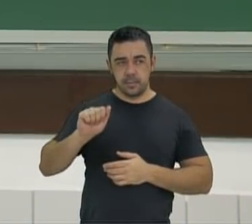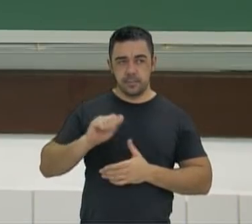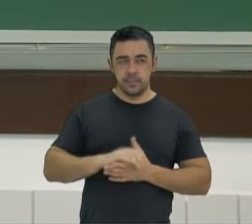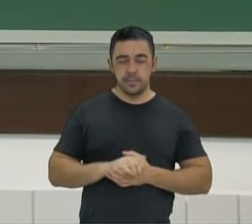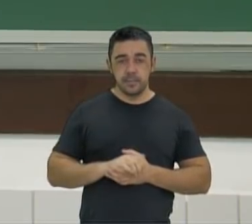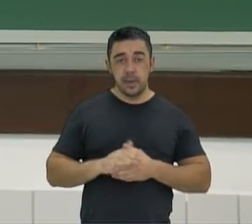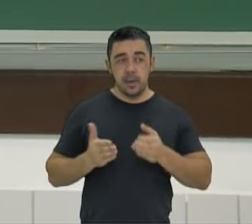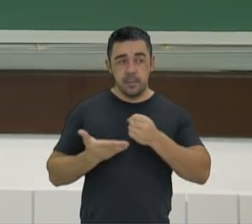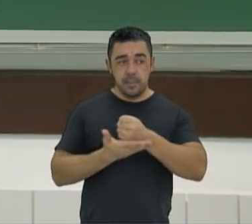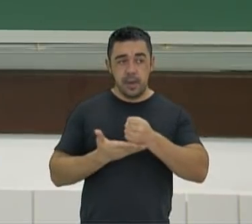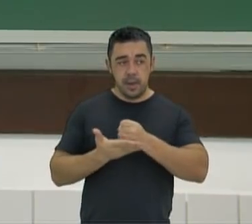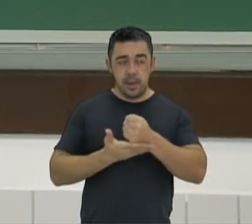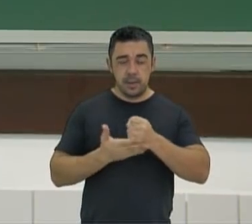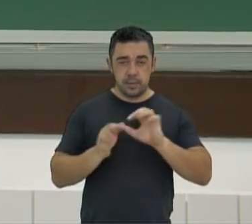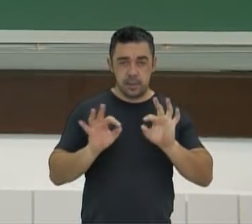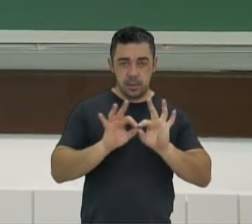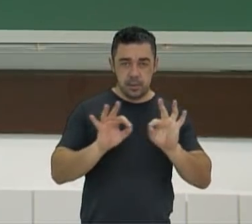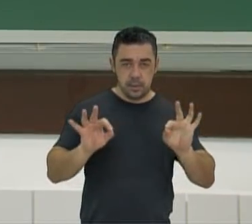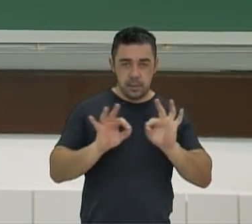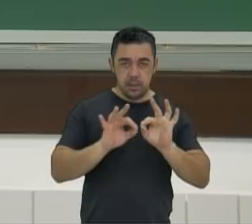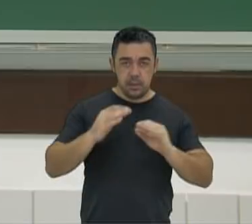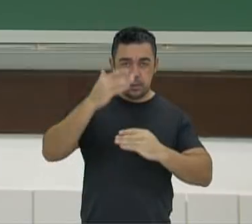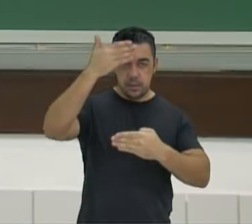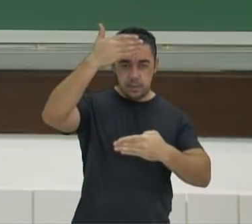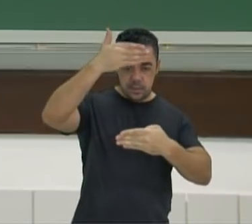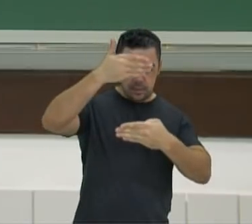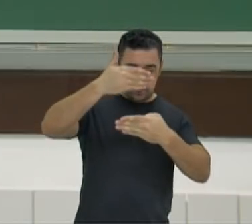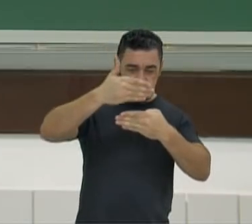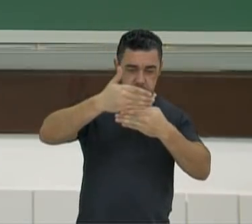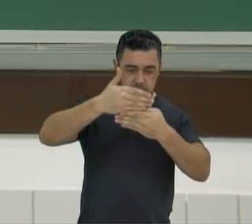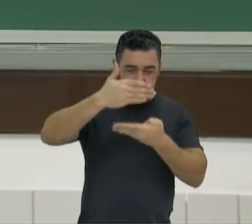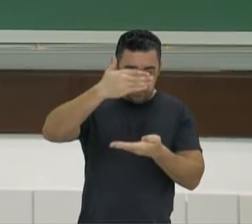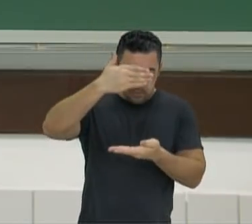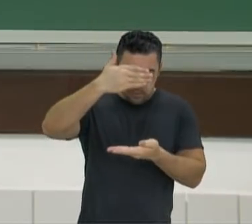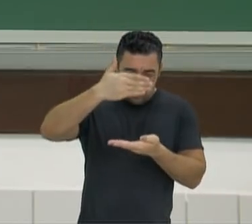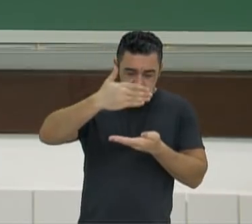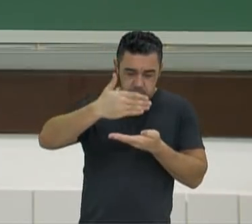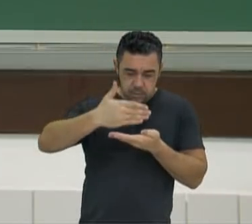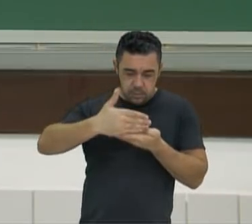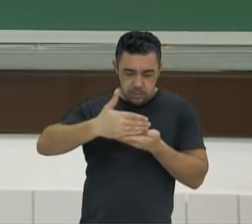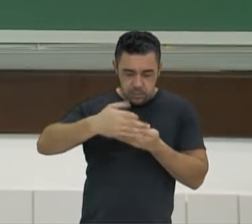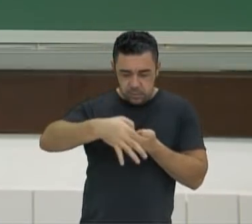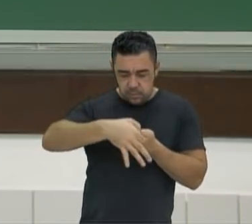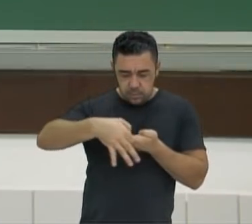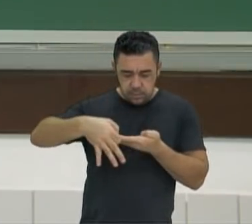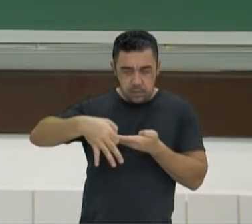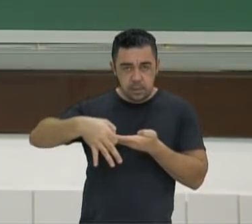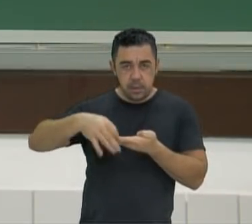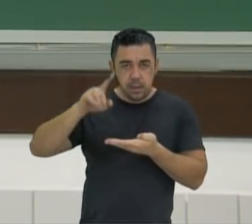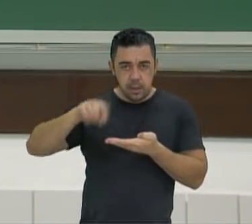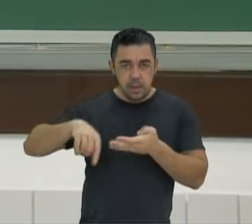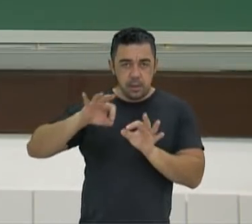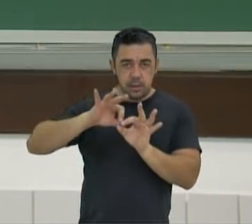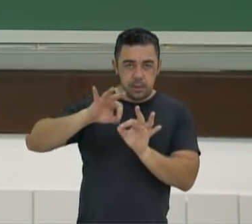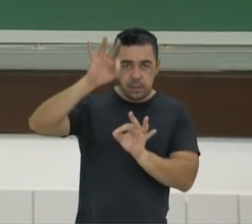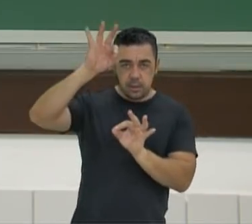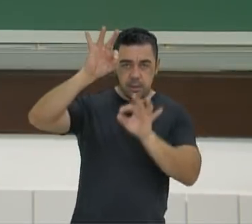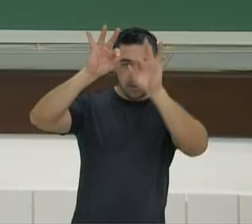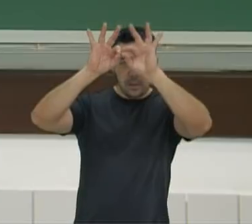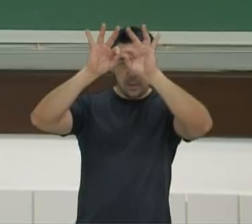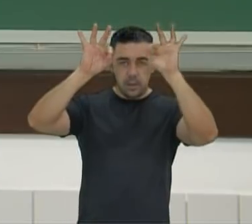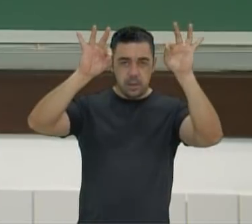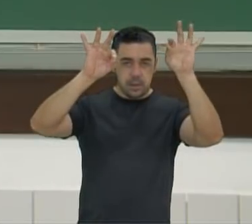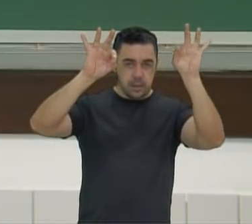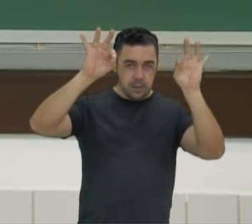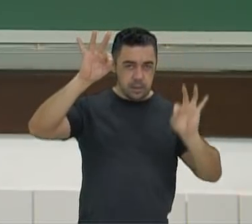face lateral com a base, ó, é esse trechinho aqui. Então tudo que é o risquinho aqui, né, esse segmento de reta